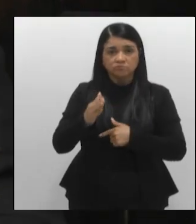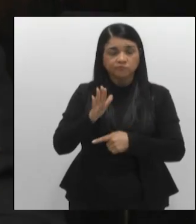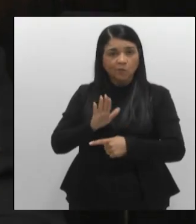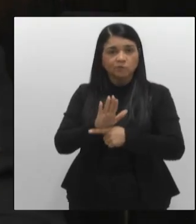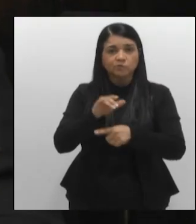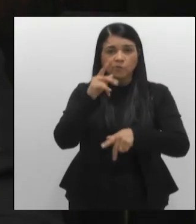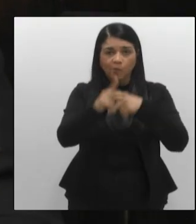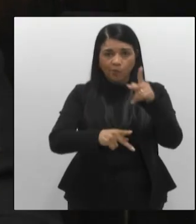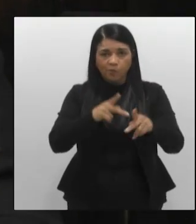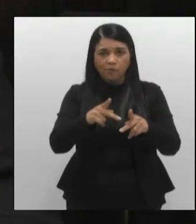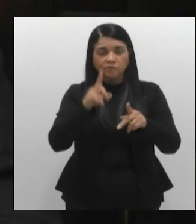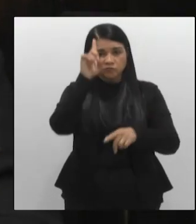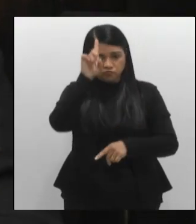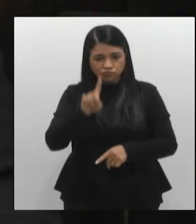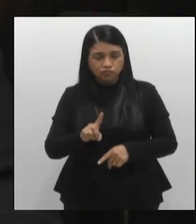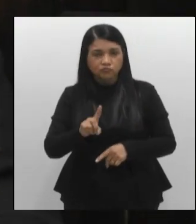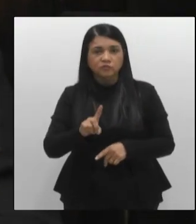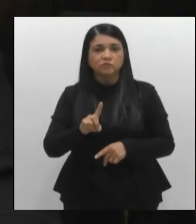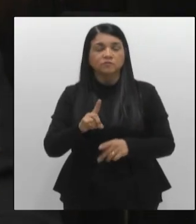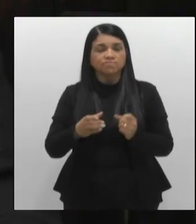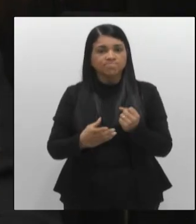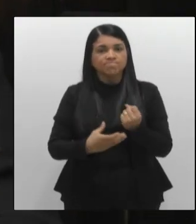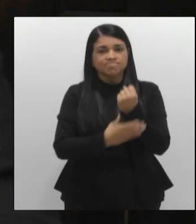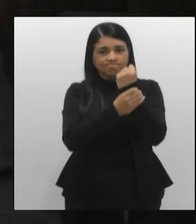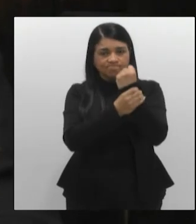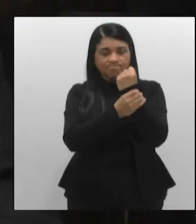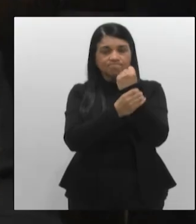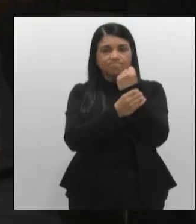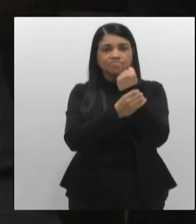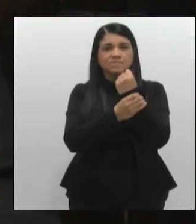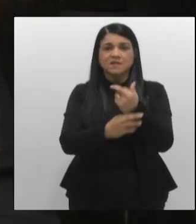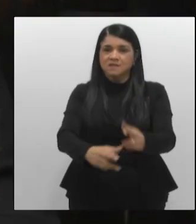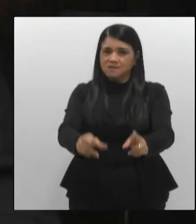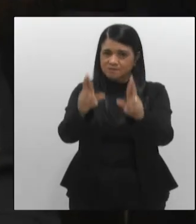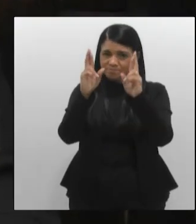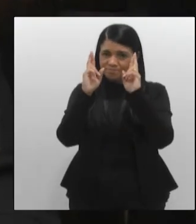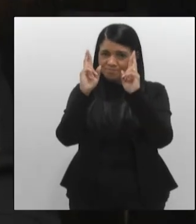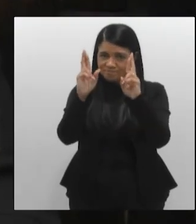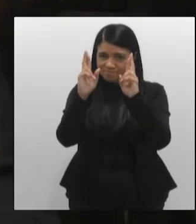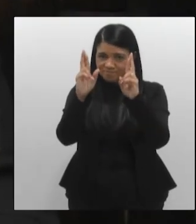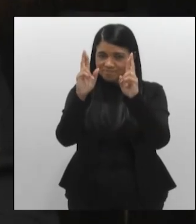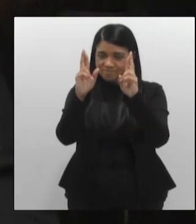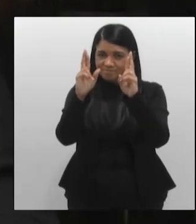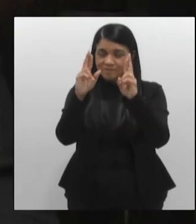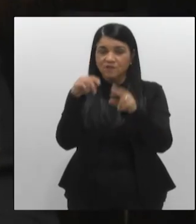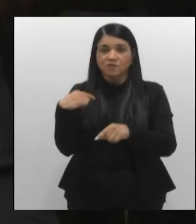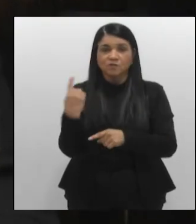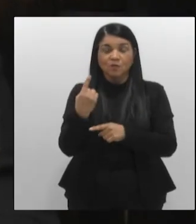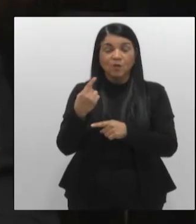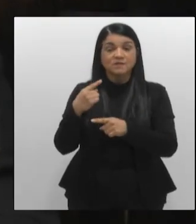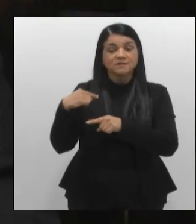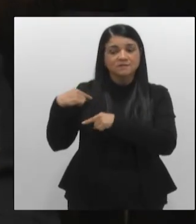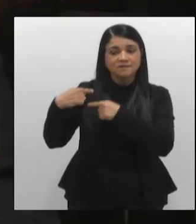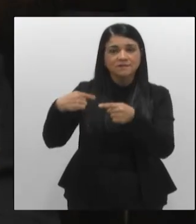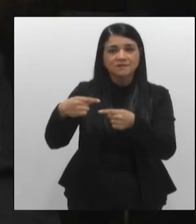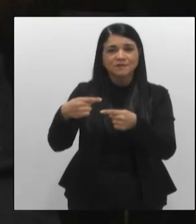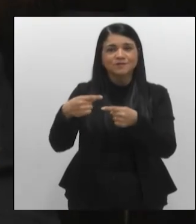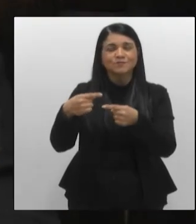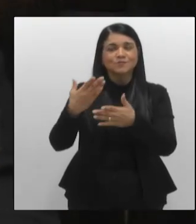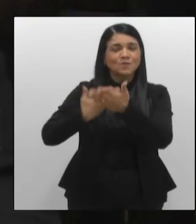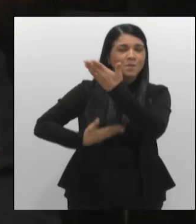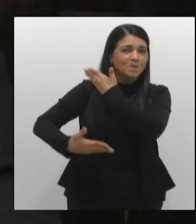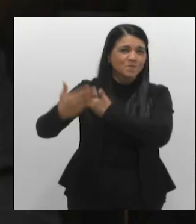a viver com mais dignidade, segurança e esperança. Nós somos herdeiros de um belo